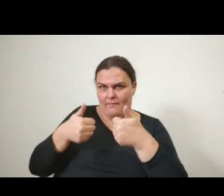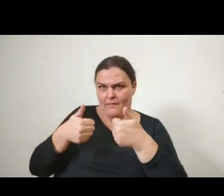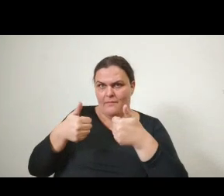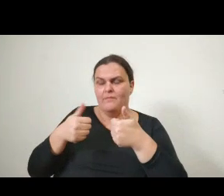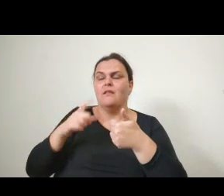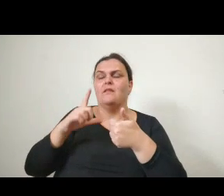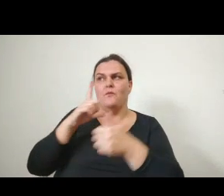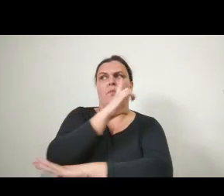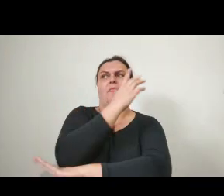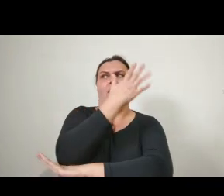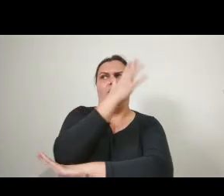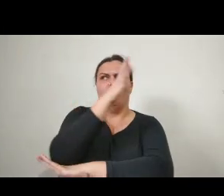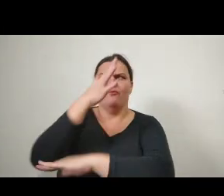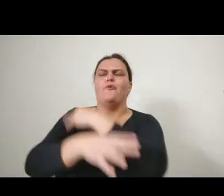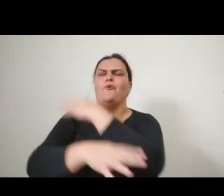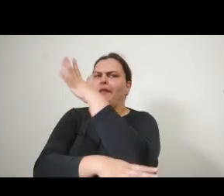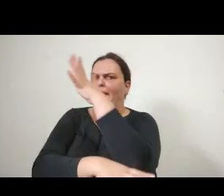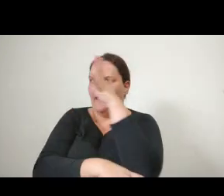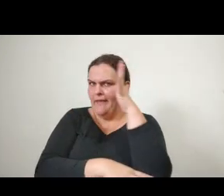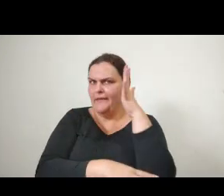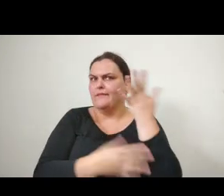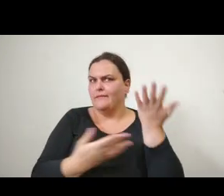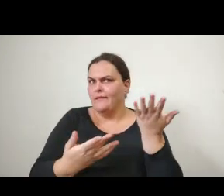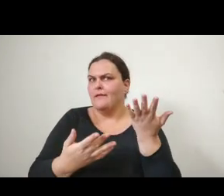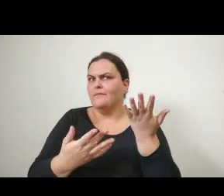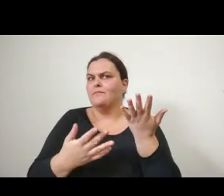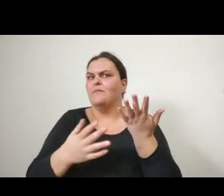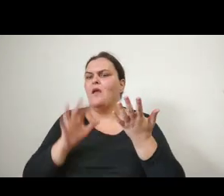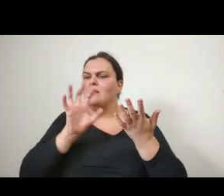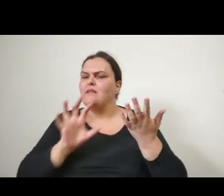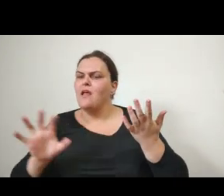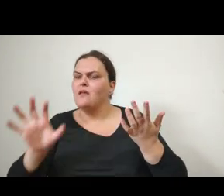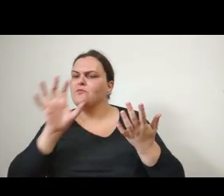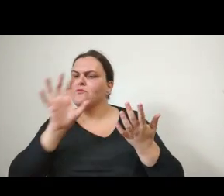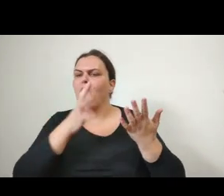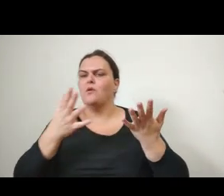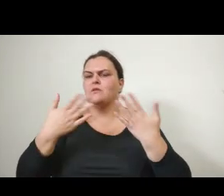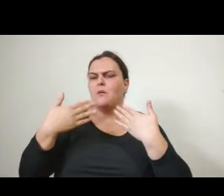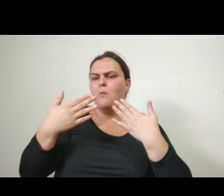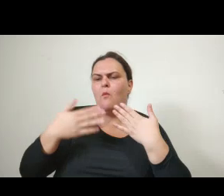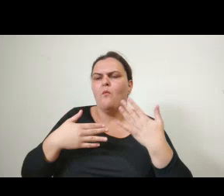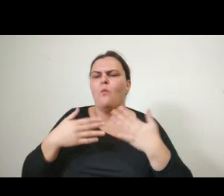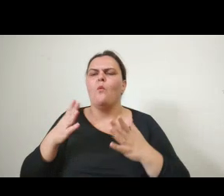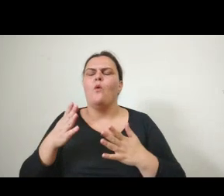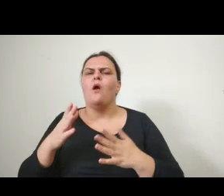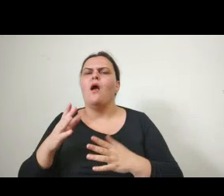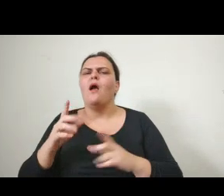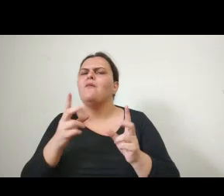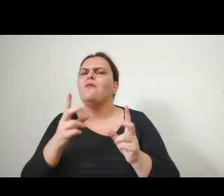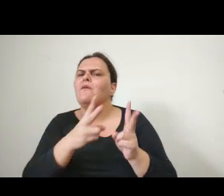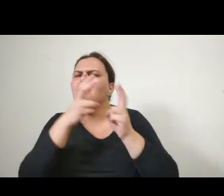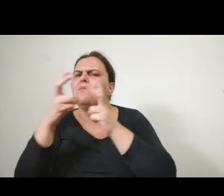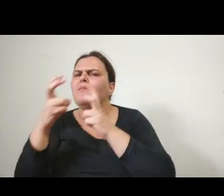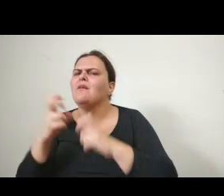são ambientes focais, ambientes extremamente ricos em espécies,